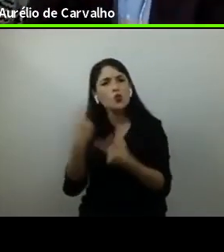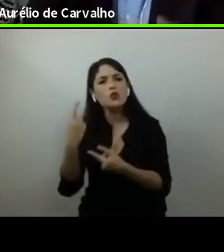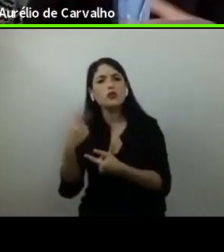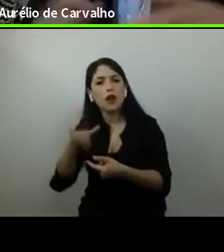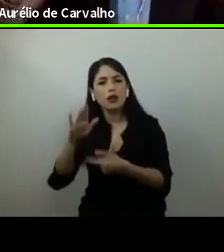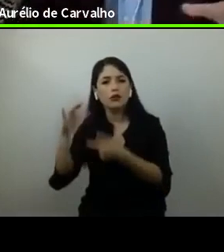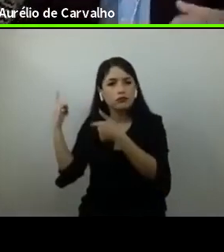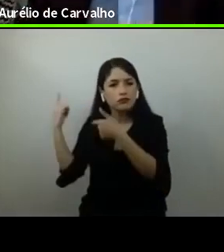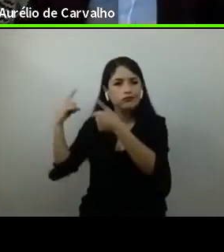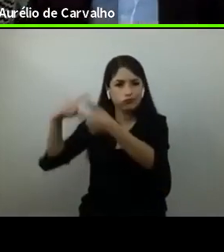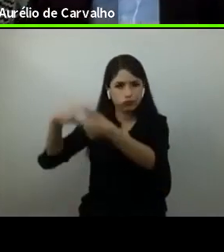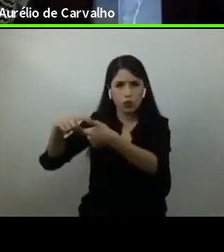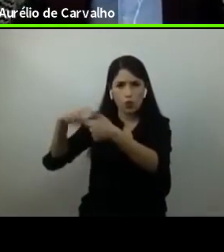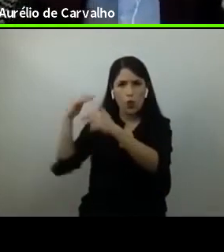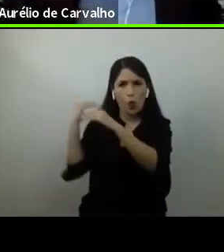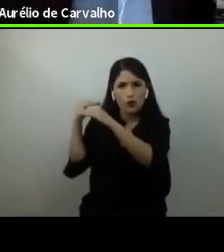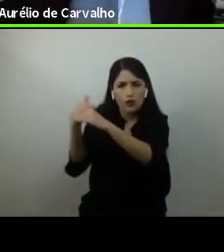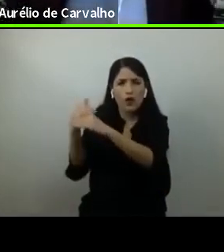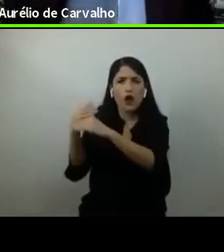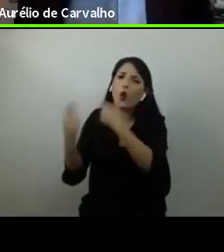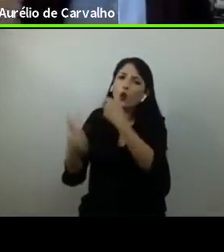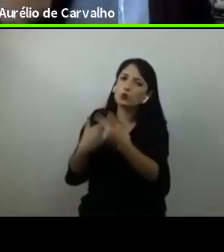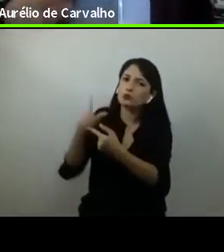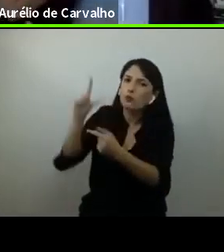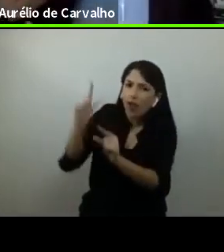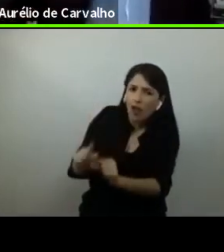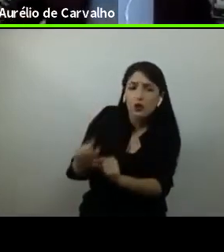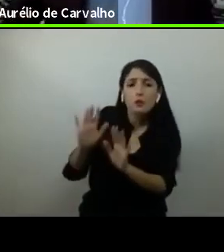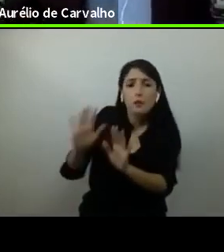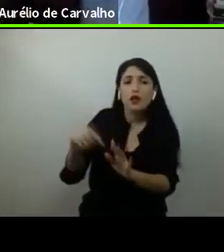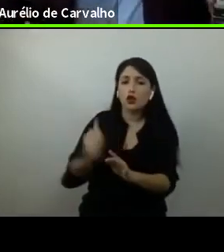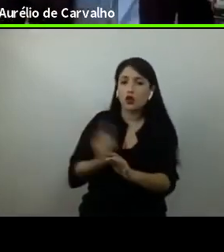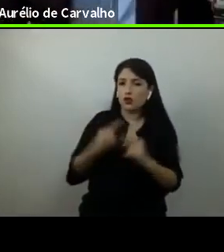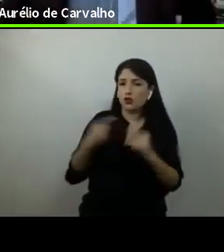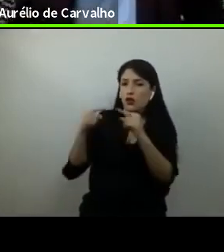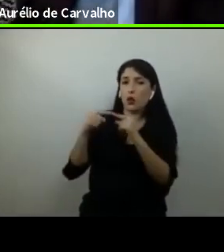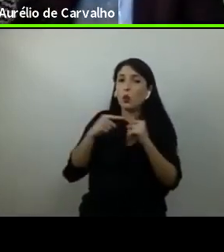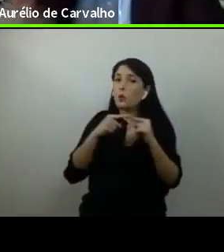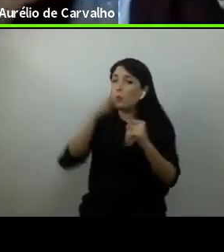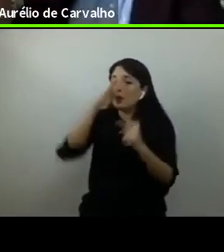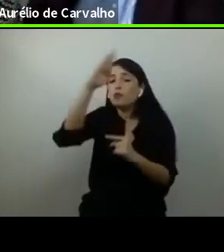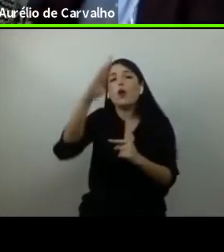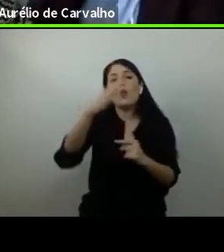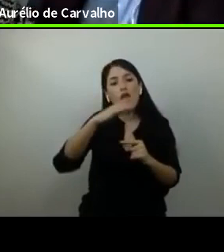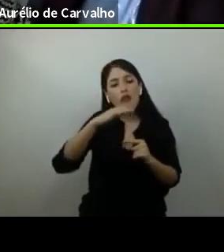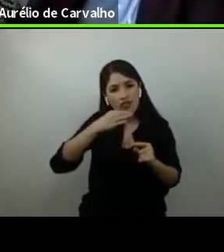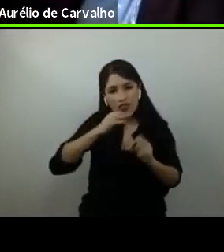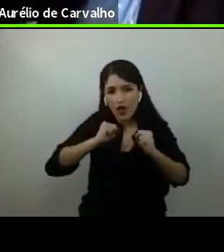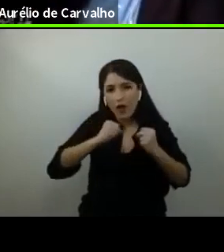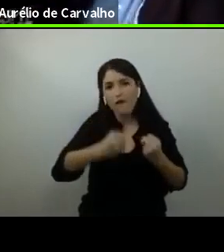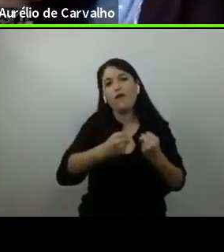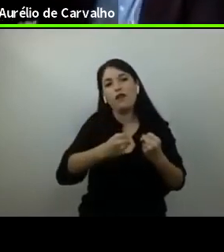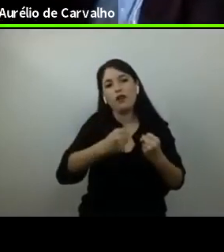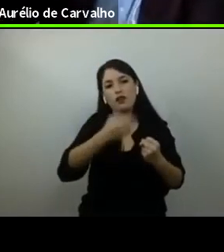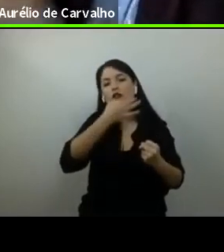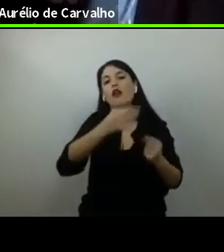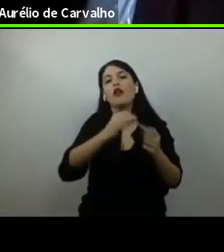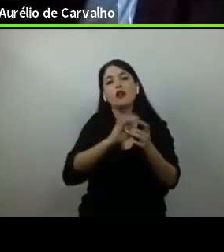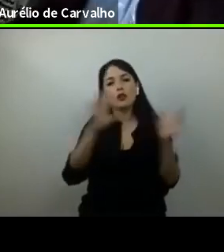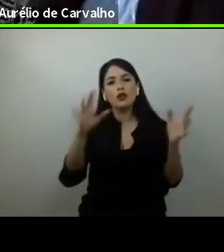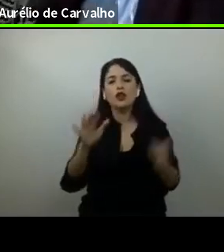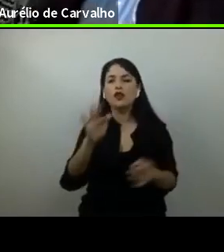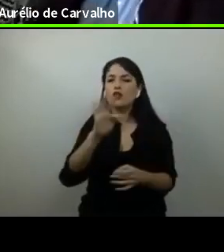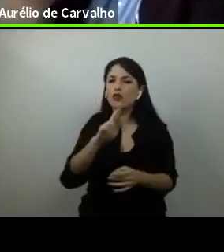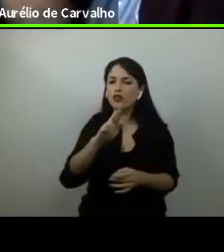enfim, mas que tem conosco, claro, uma convergência de pauta, que é a pauta da defesa da democracia, né? Então, nós temos vários colegas do grupo, Freixo,